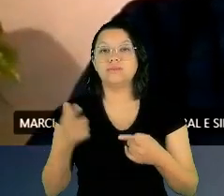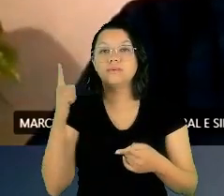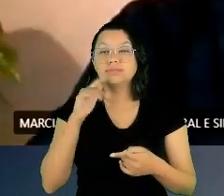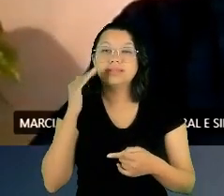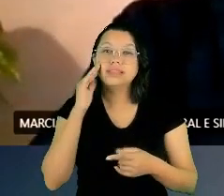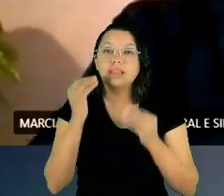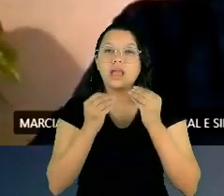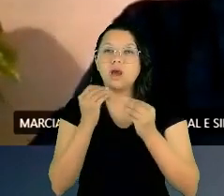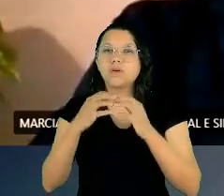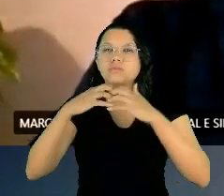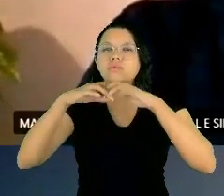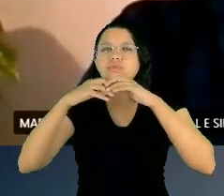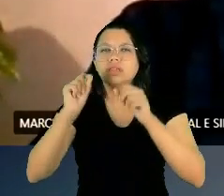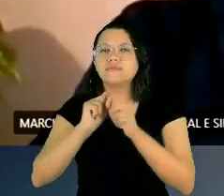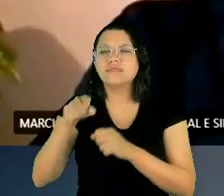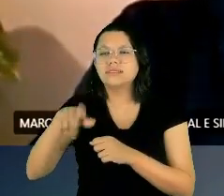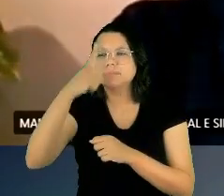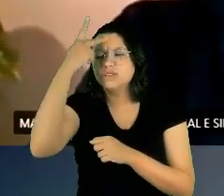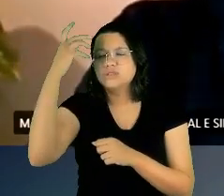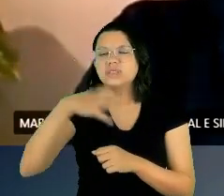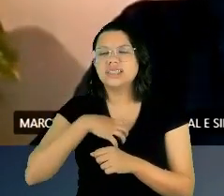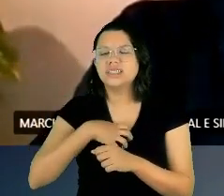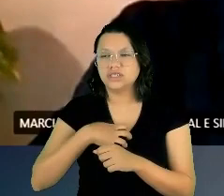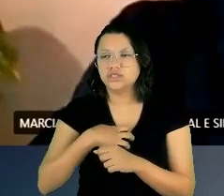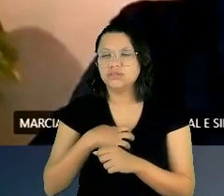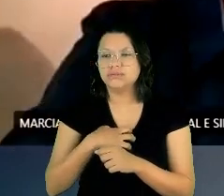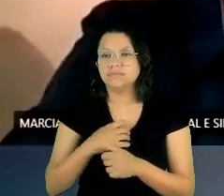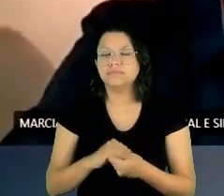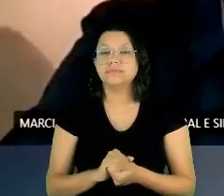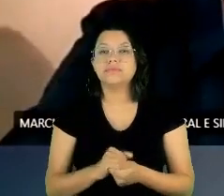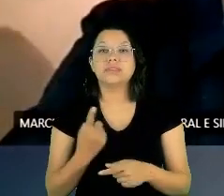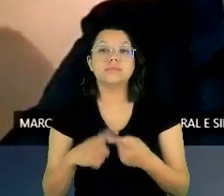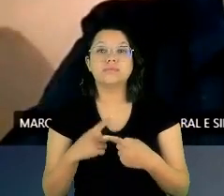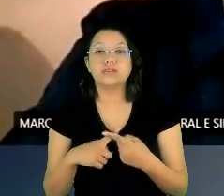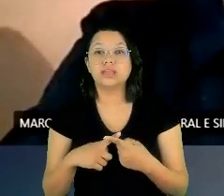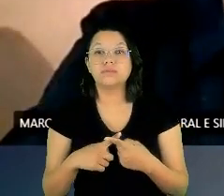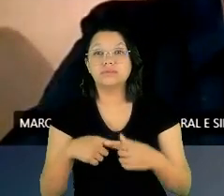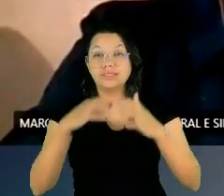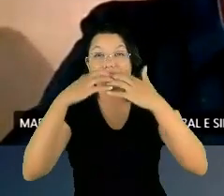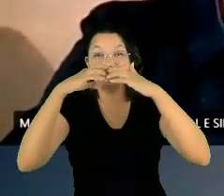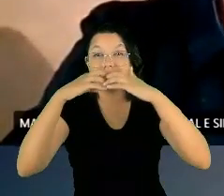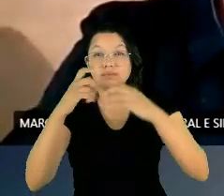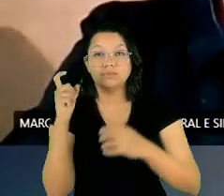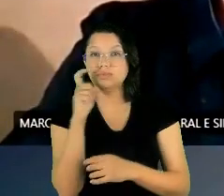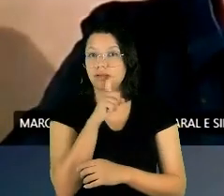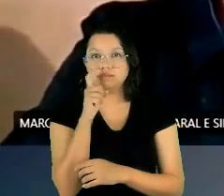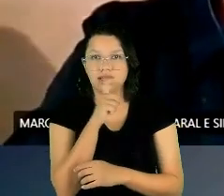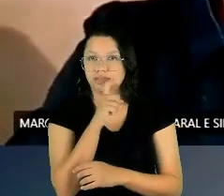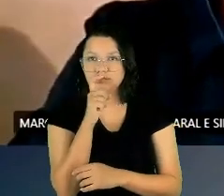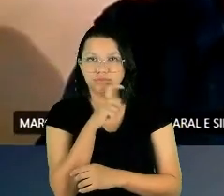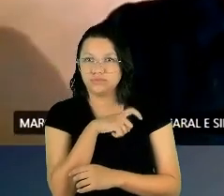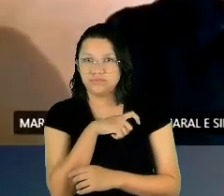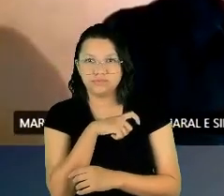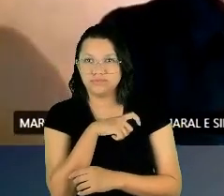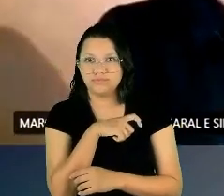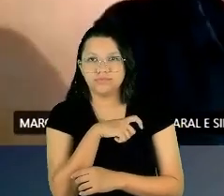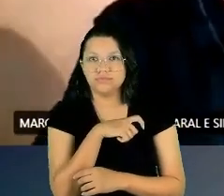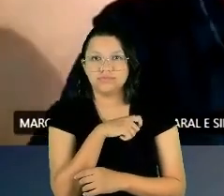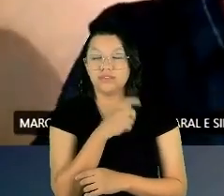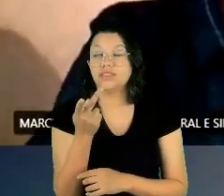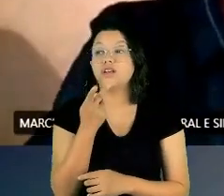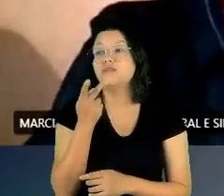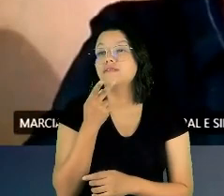consigo entender como que aquele cérebro fez aquela pessoa se sentir e reagir daquela forma, porque o cérebro, ele não mente, né?